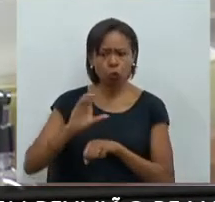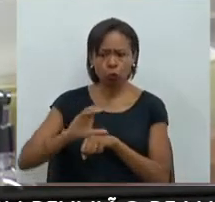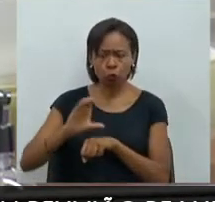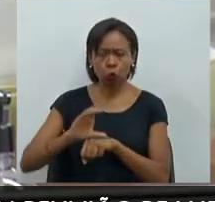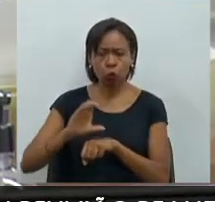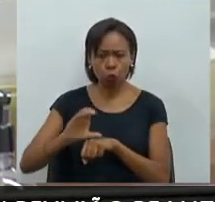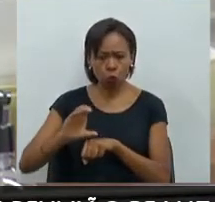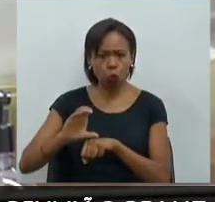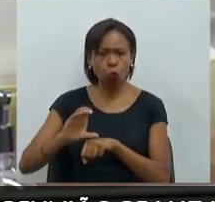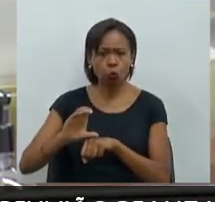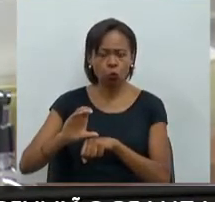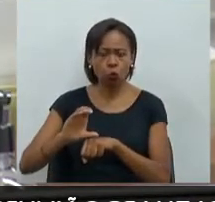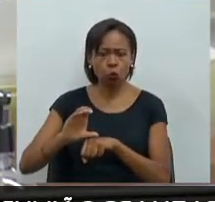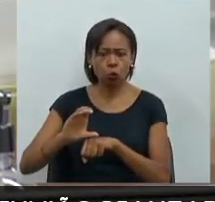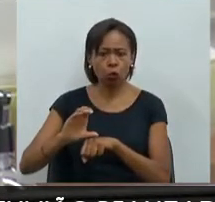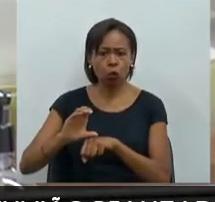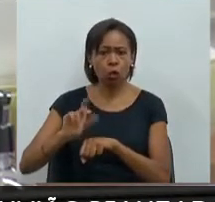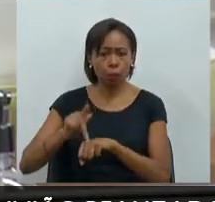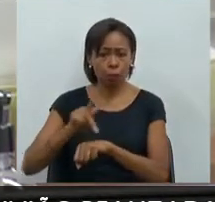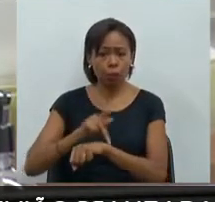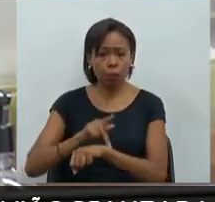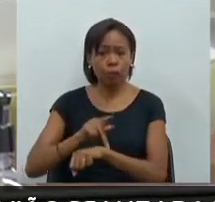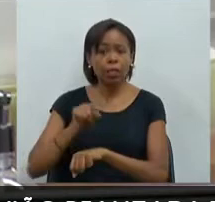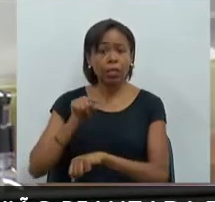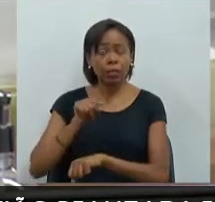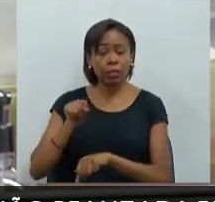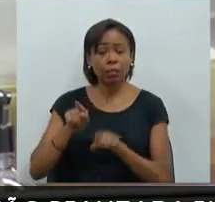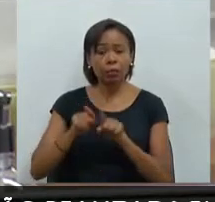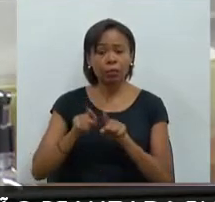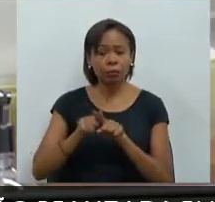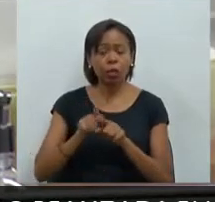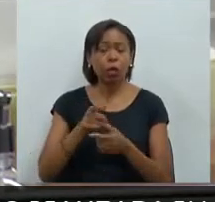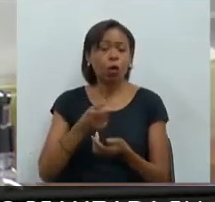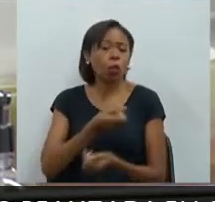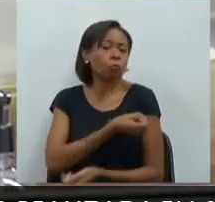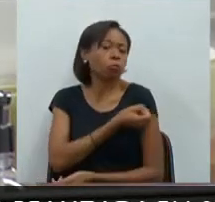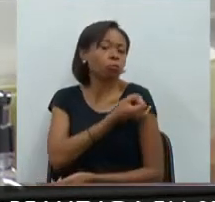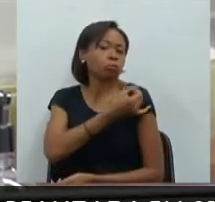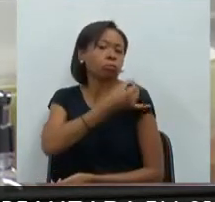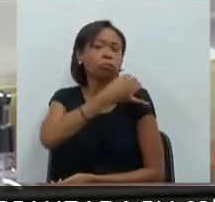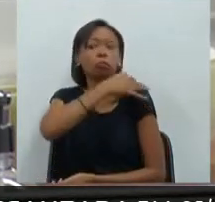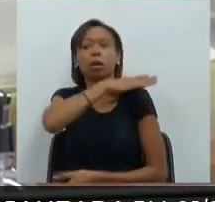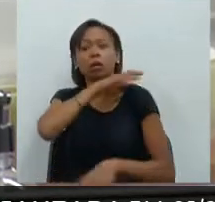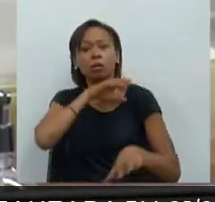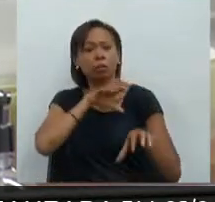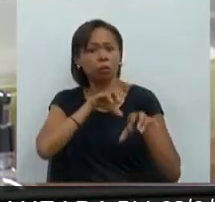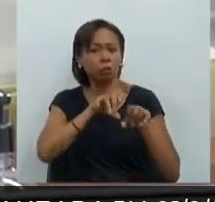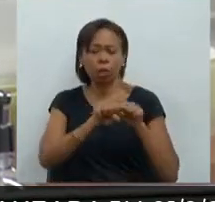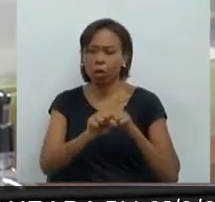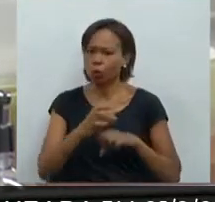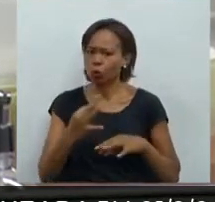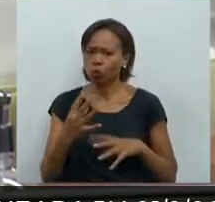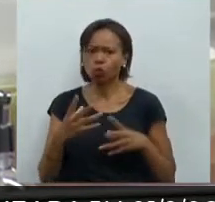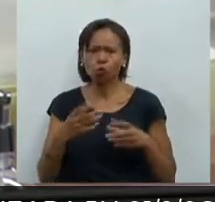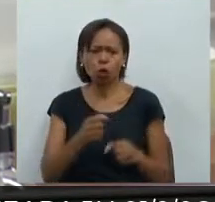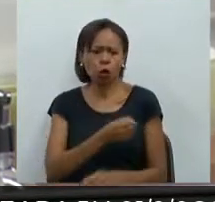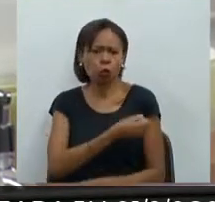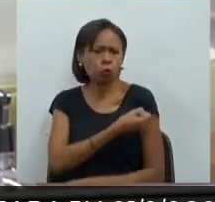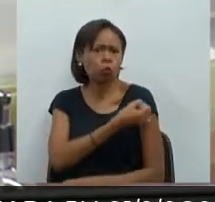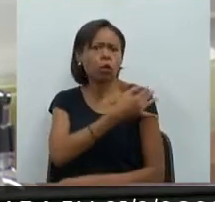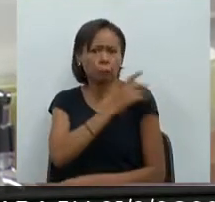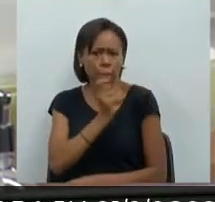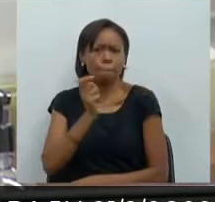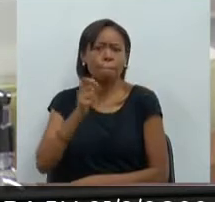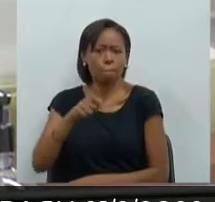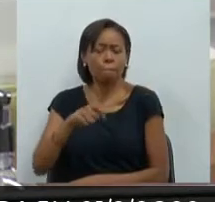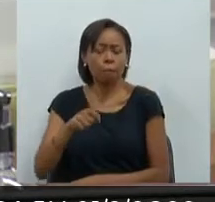para que eles deem continuidade aos anos de escolaridade, atingindo aí os níveis mais altos, né, da escolaridade que